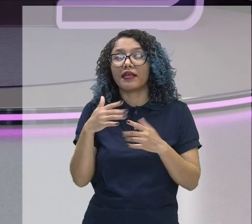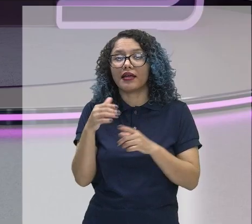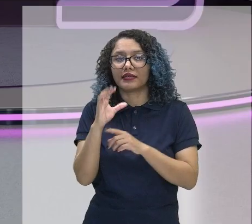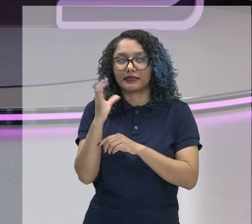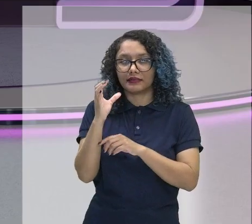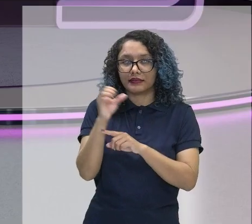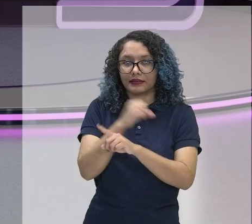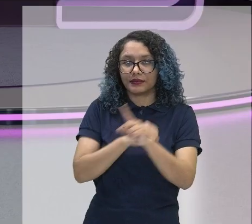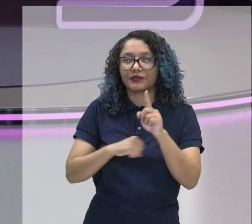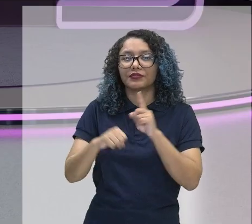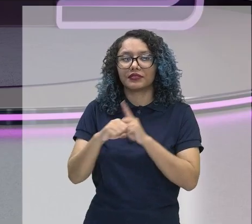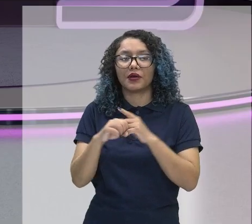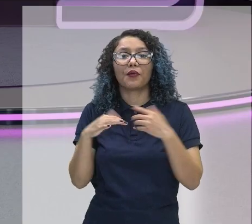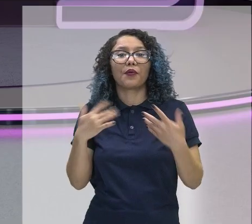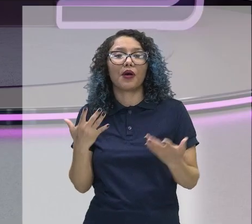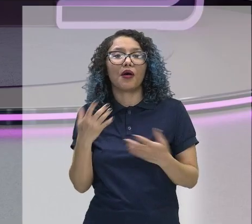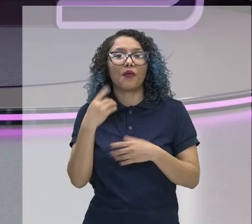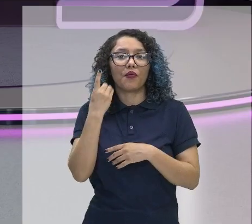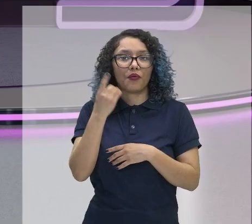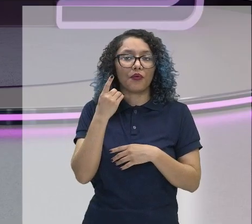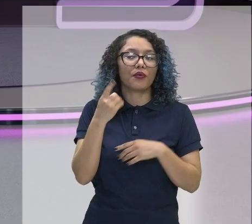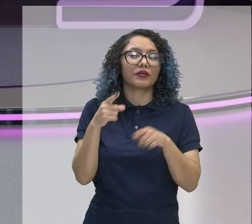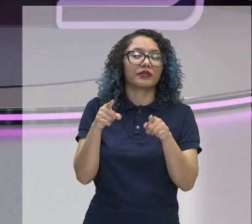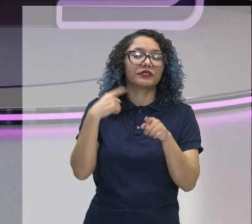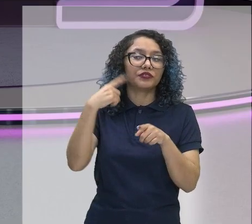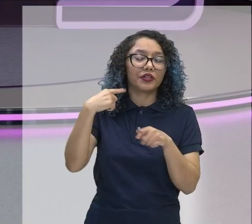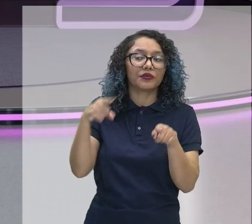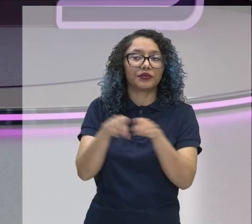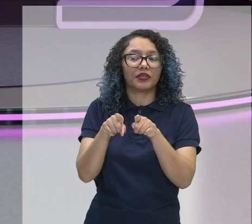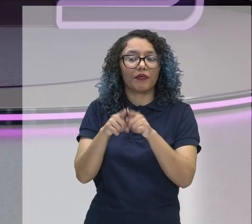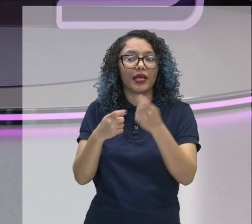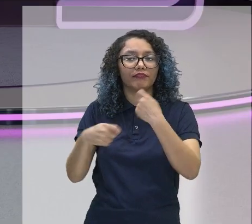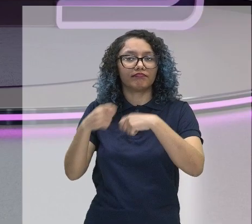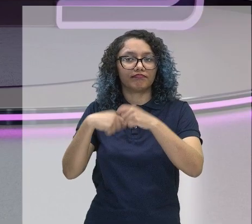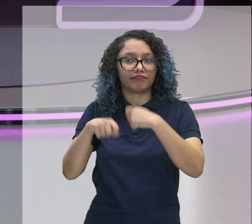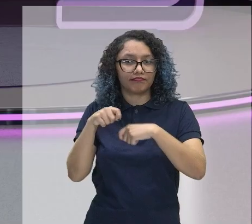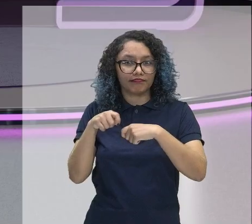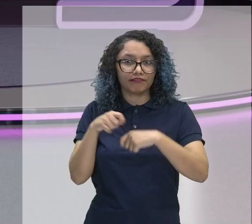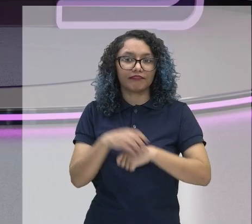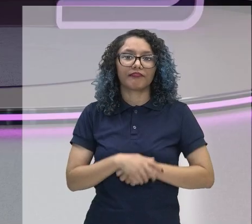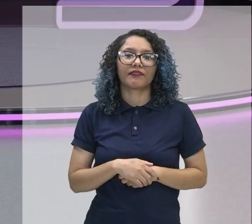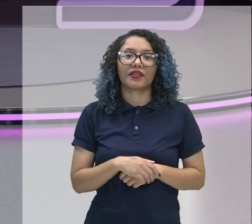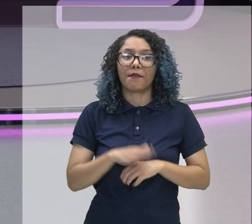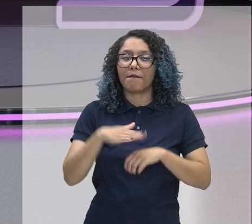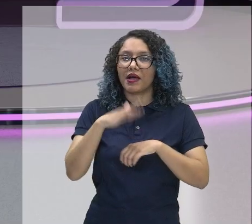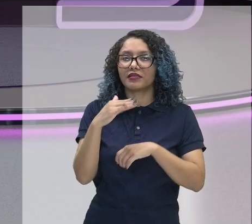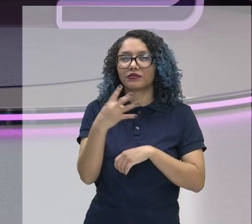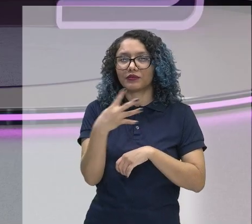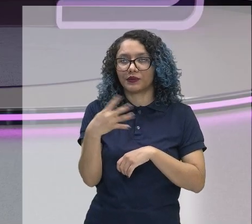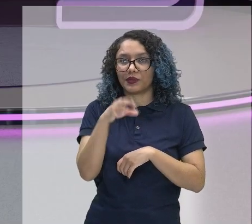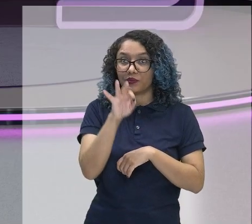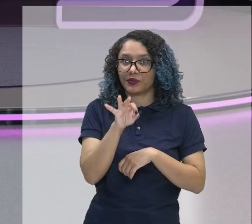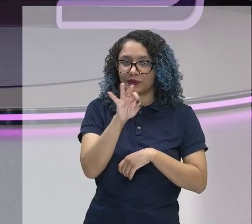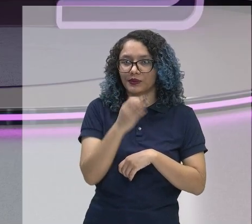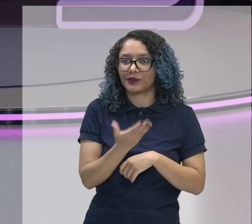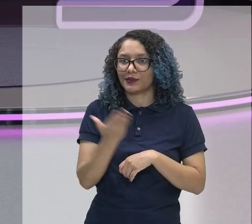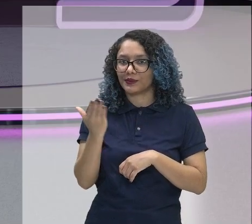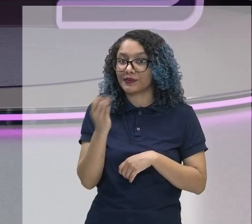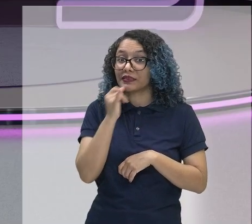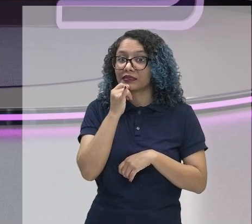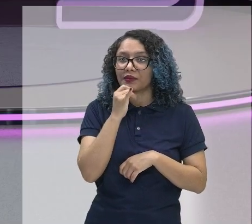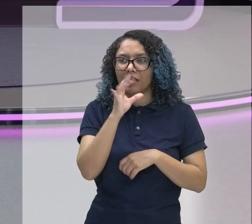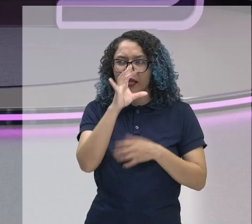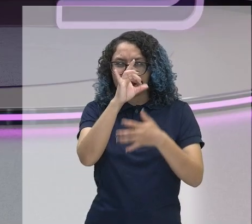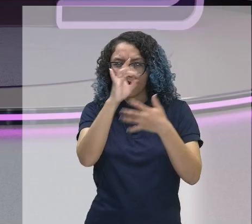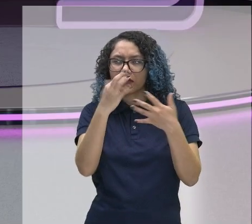que é o negócios e direito. Então, ali, mais de 44%, certo? E aí, cada